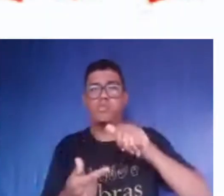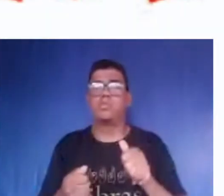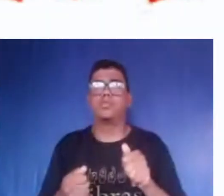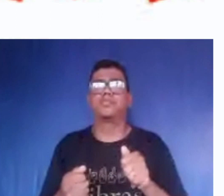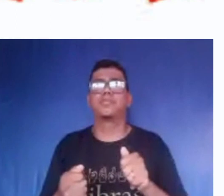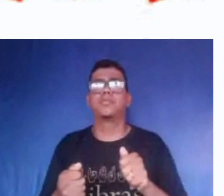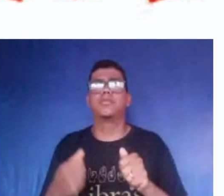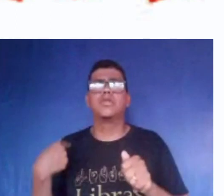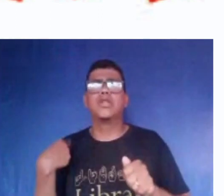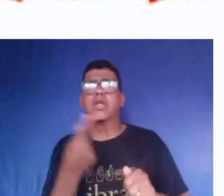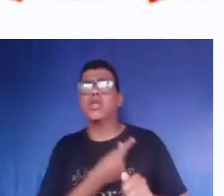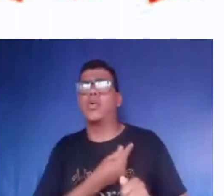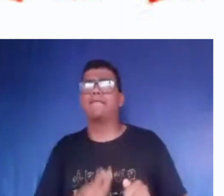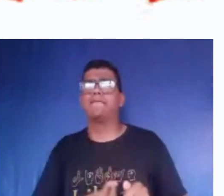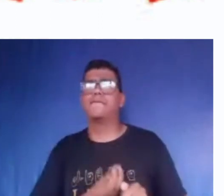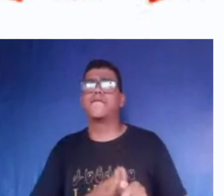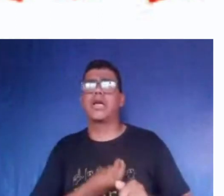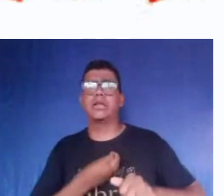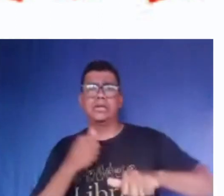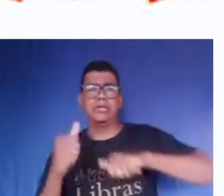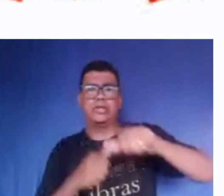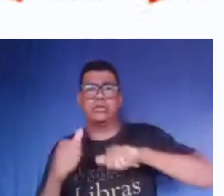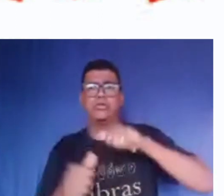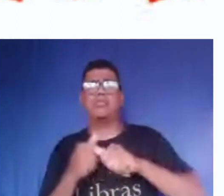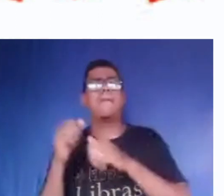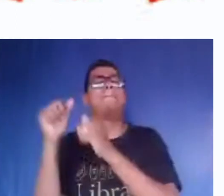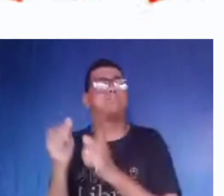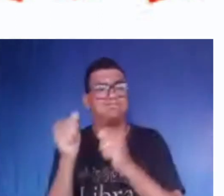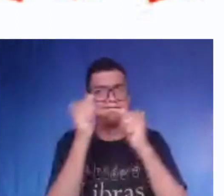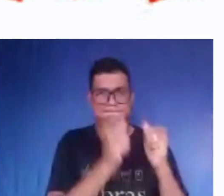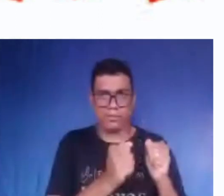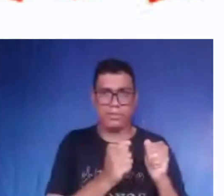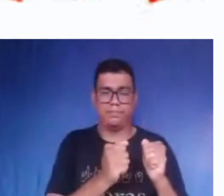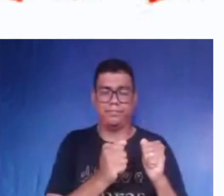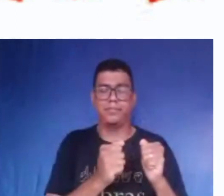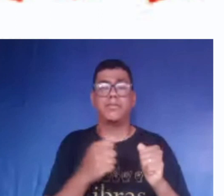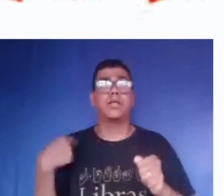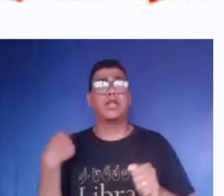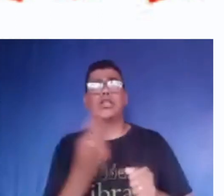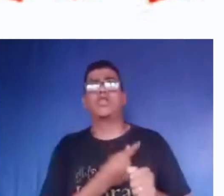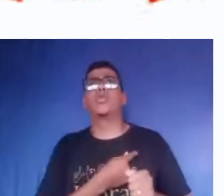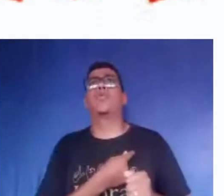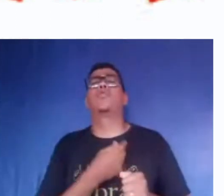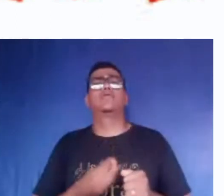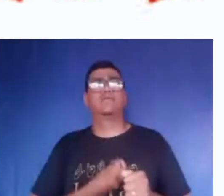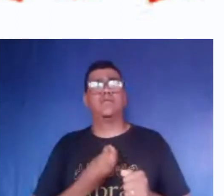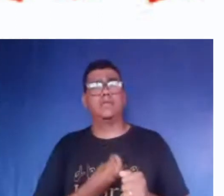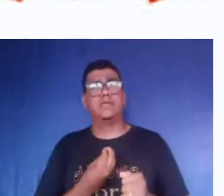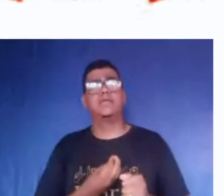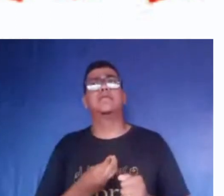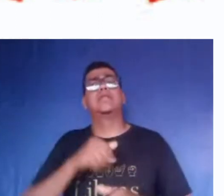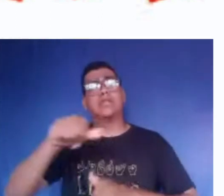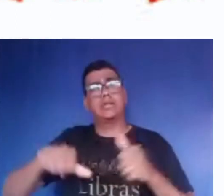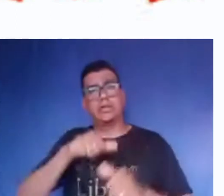Viva o poder de transformar. Viva o poder de transformar. Como eu disse,